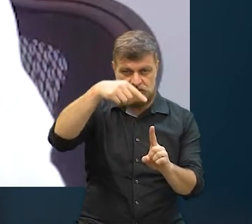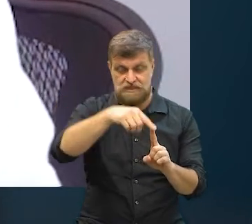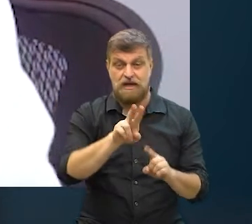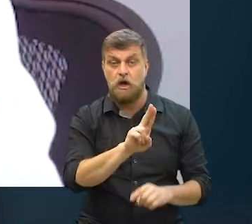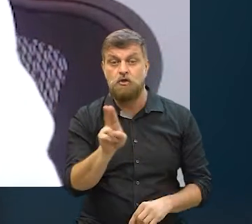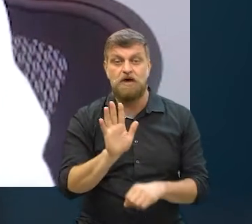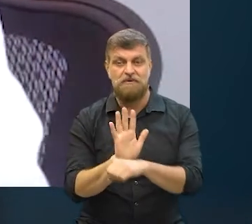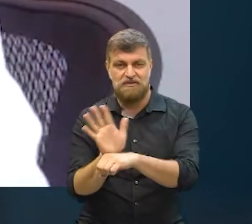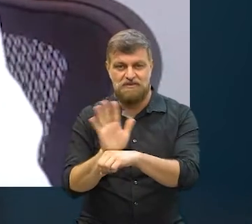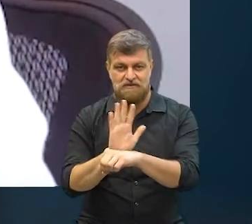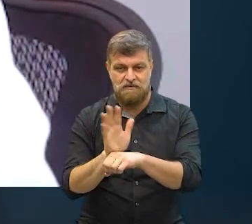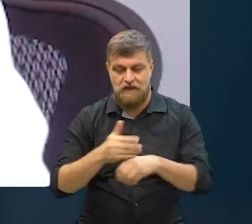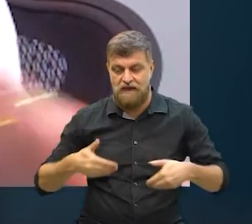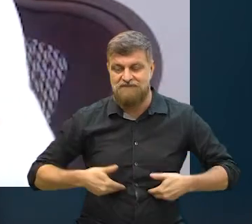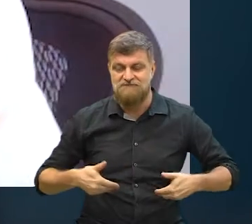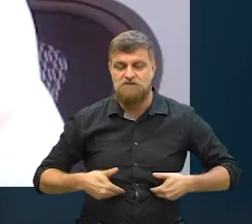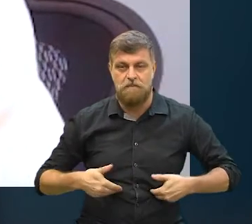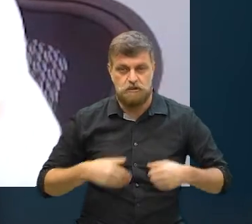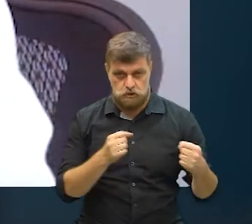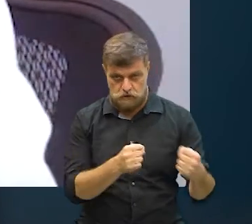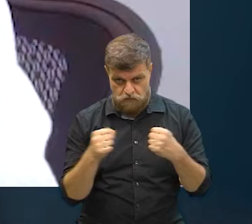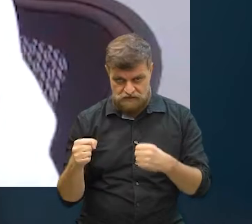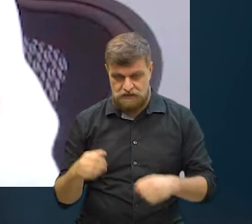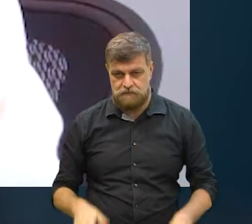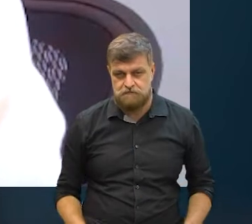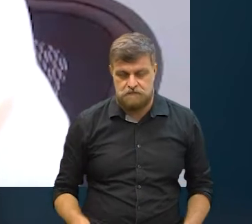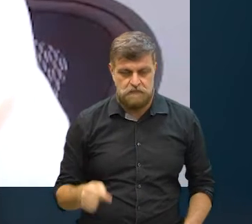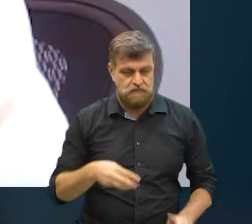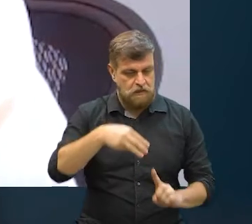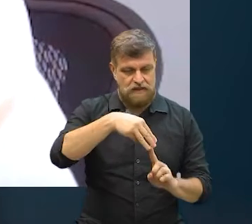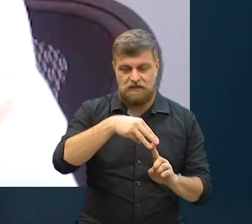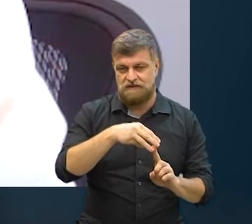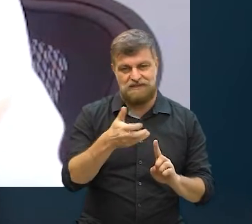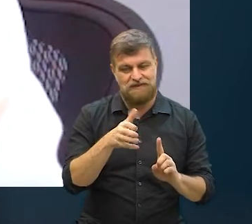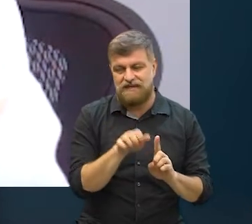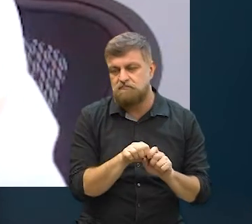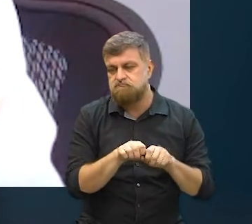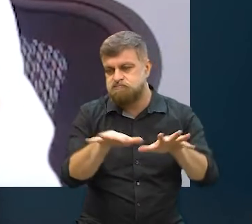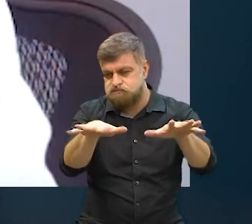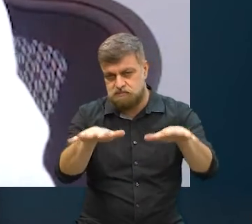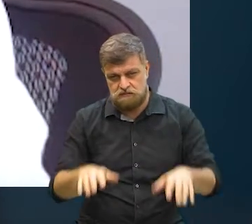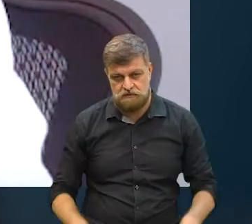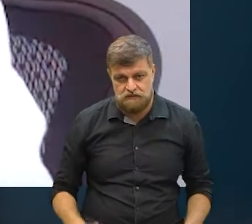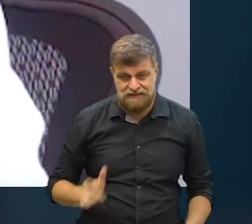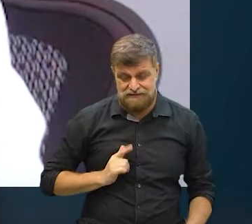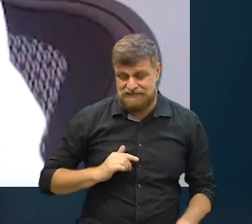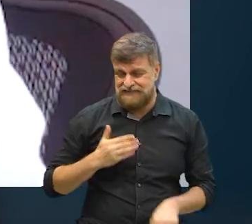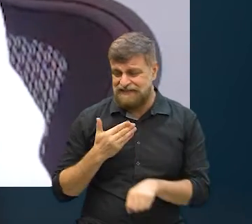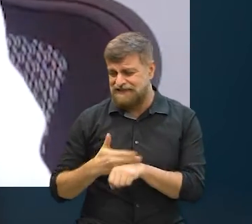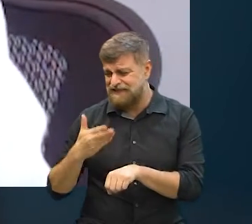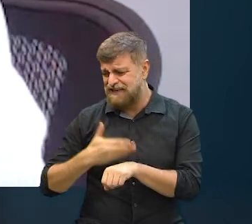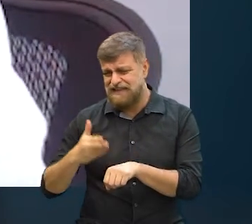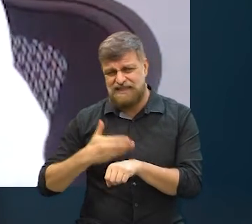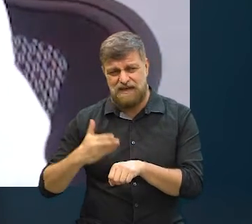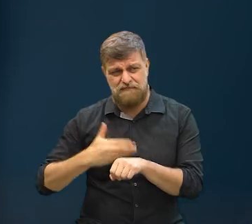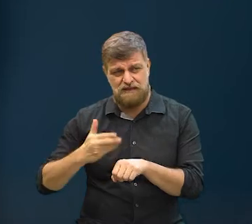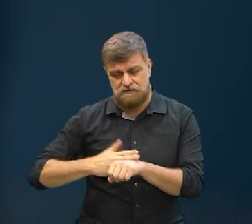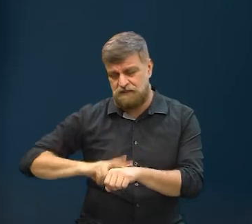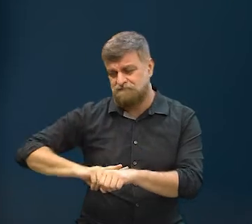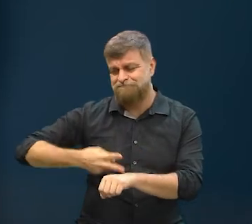ele perderia a essência, né, da batata, o ponto. E para se replicar isso, eu preciso de muito